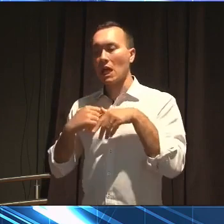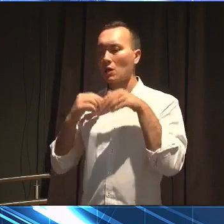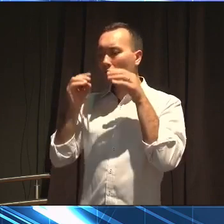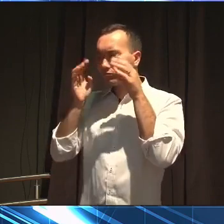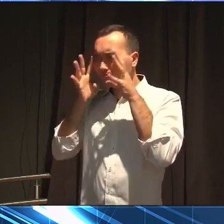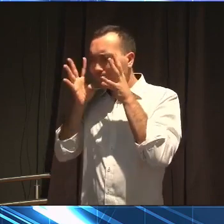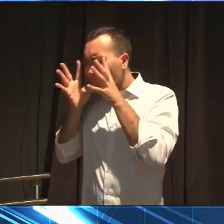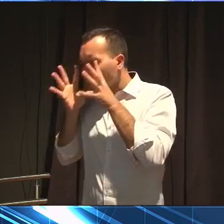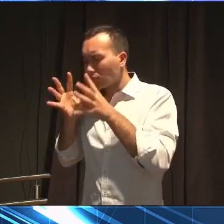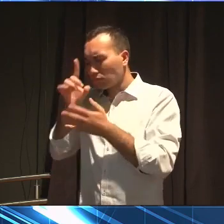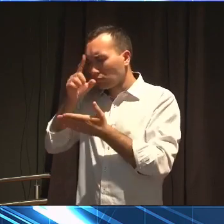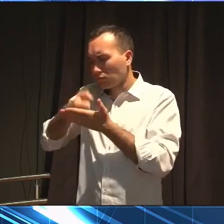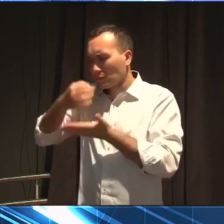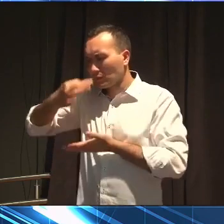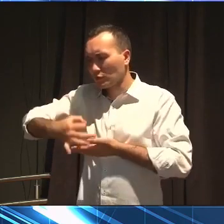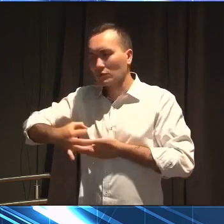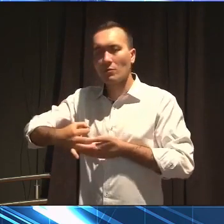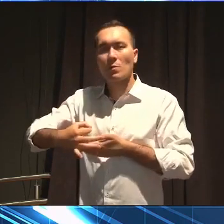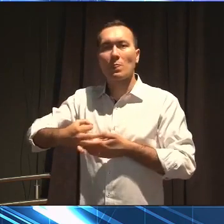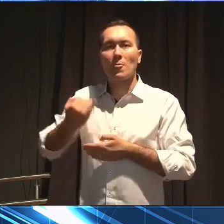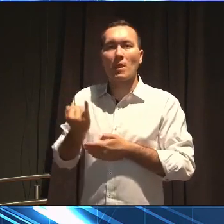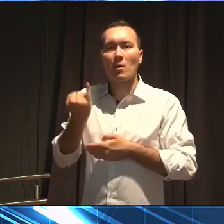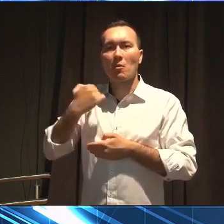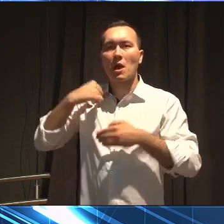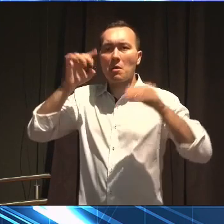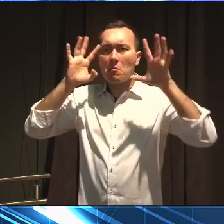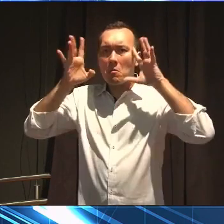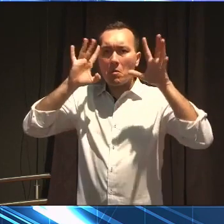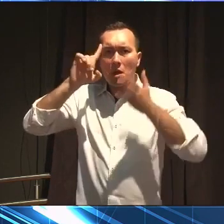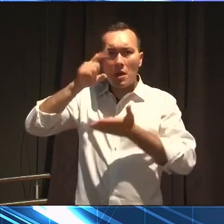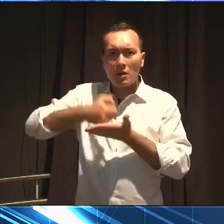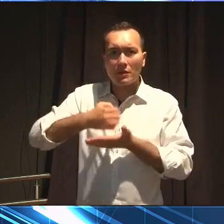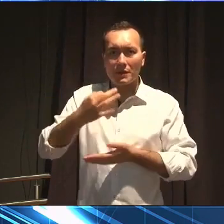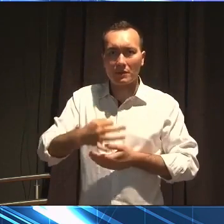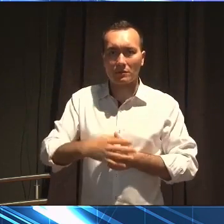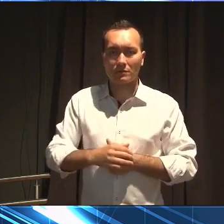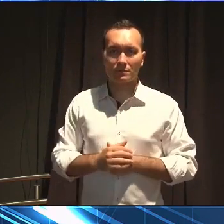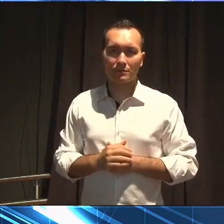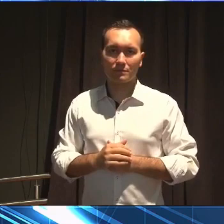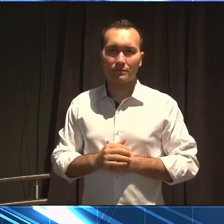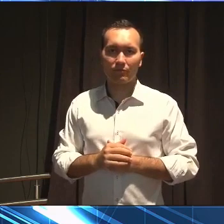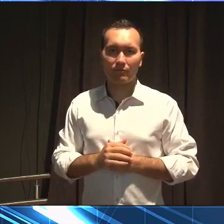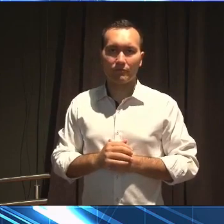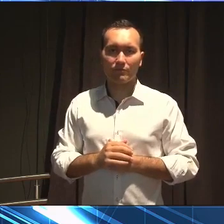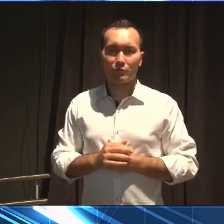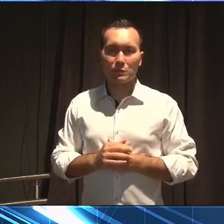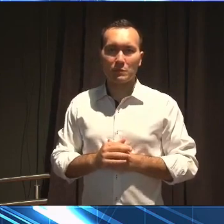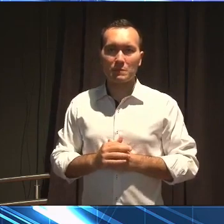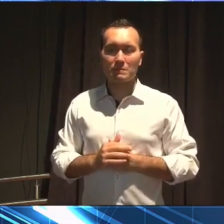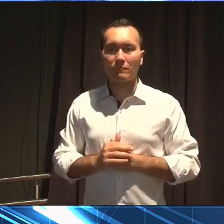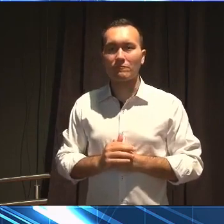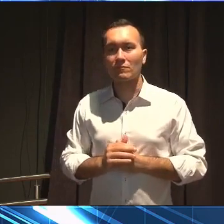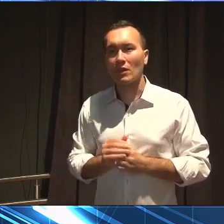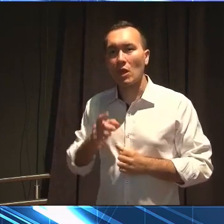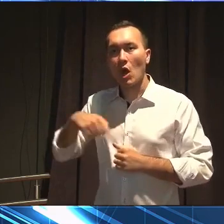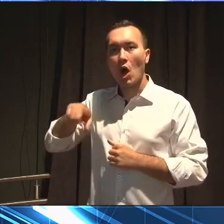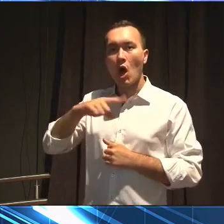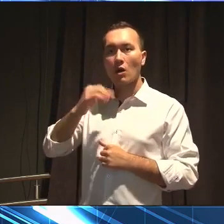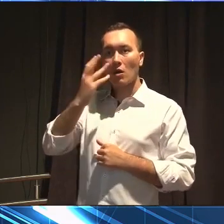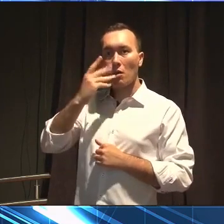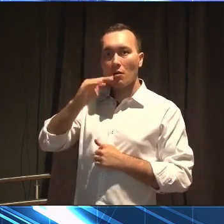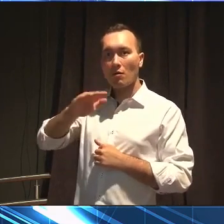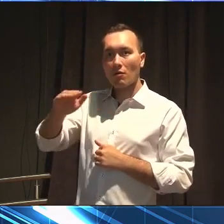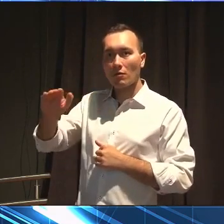pensamentos. Mas, quando a gente cresce, o que acontece? A gente pensa de forma